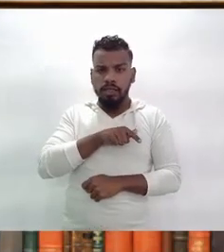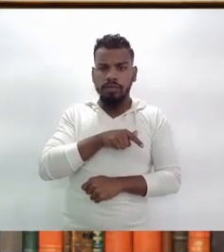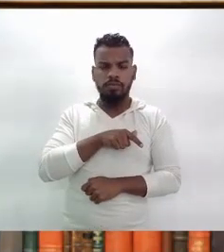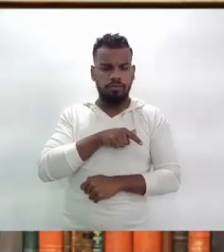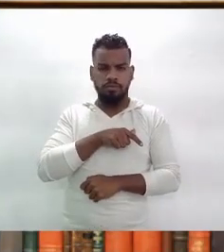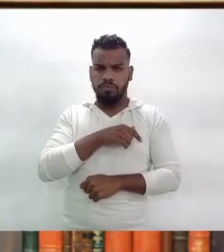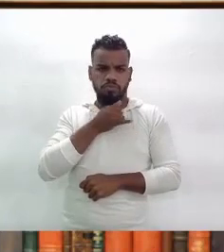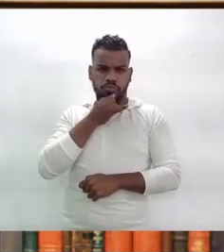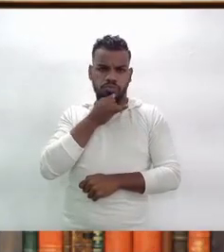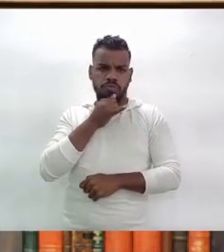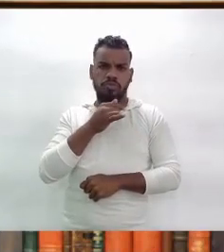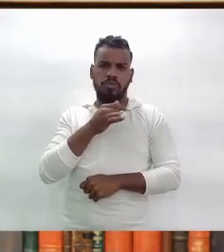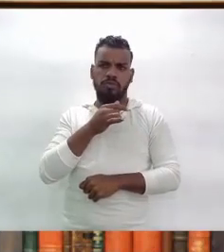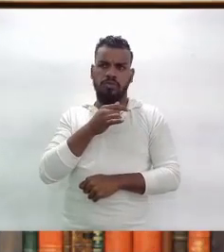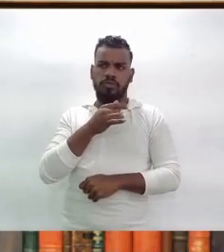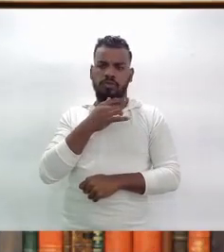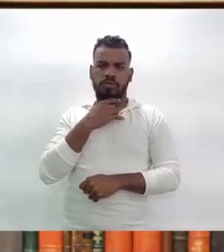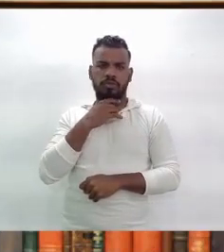como é que se diz?